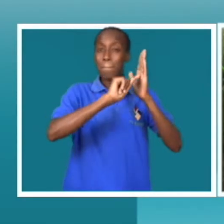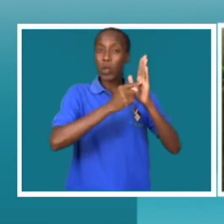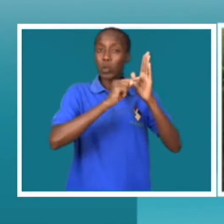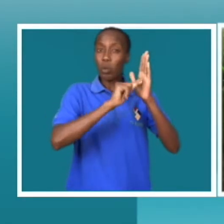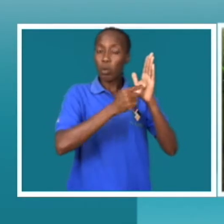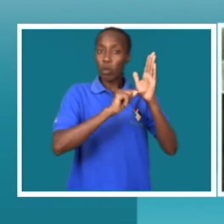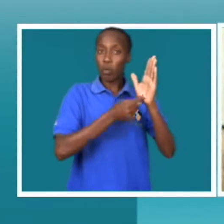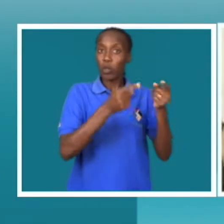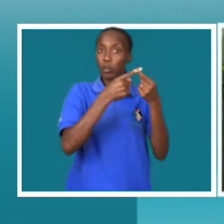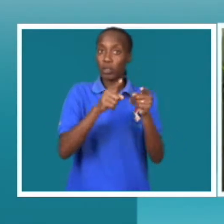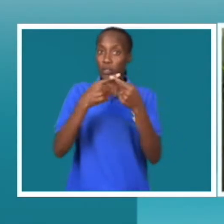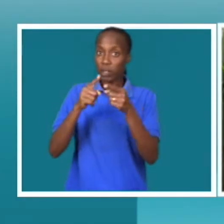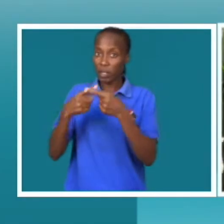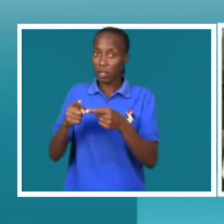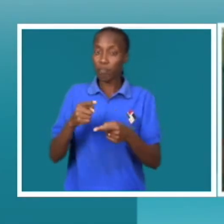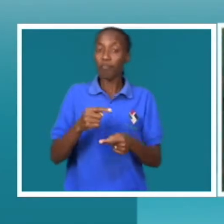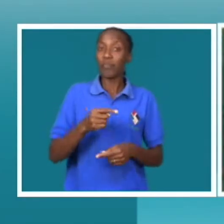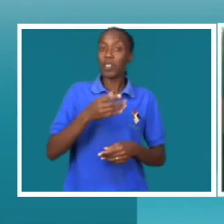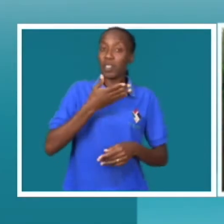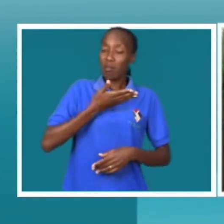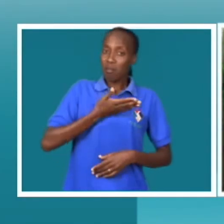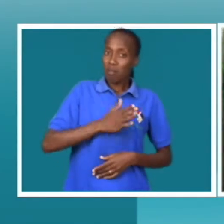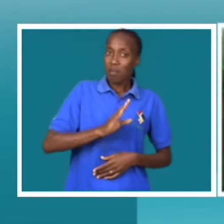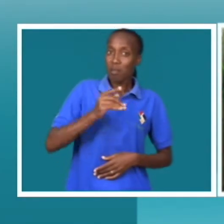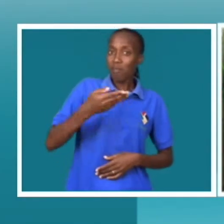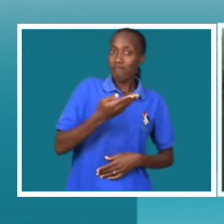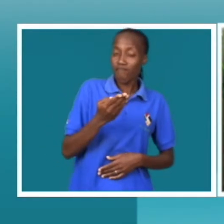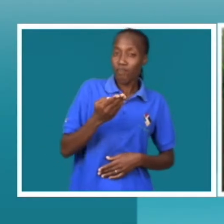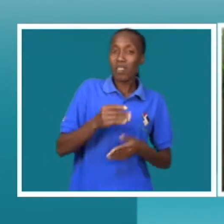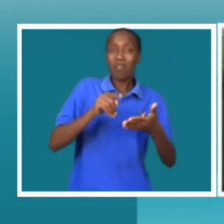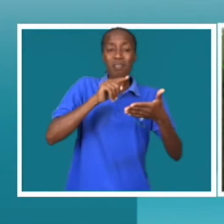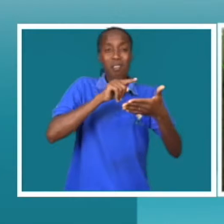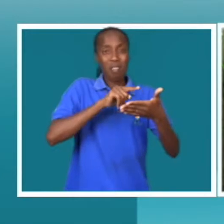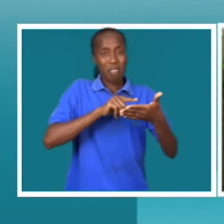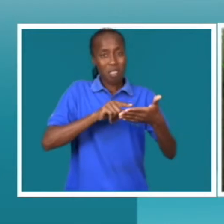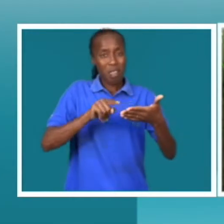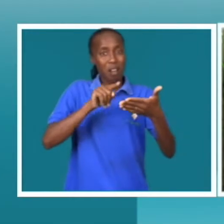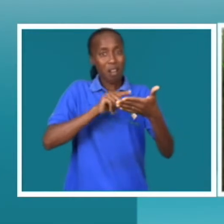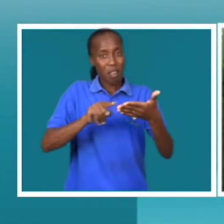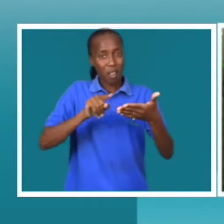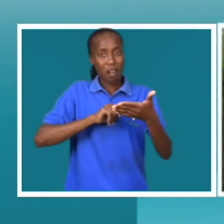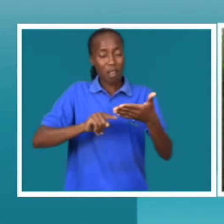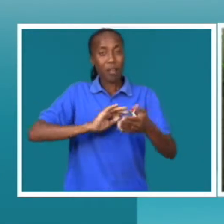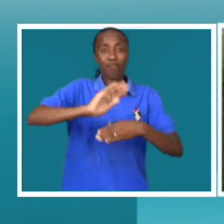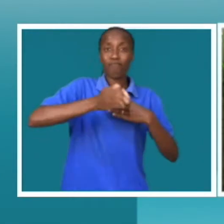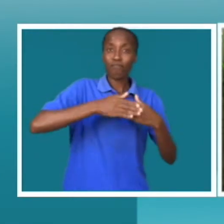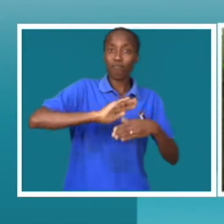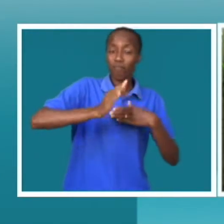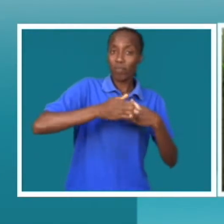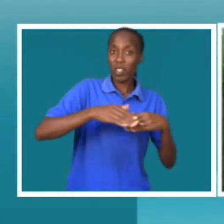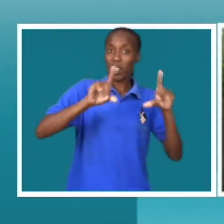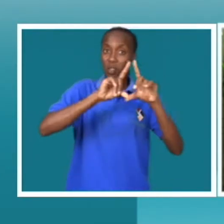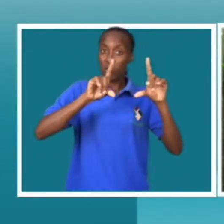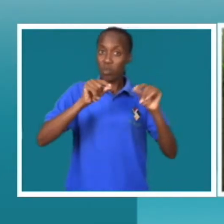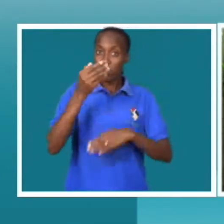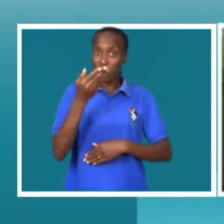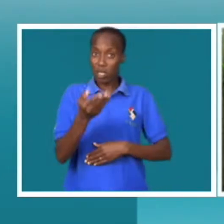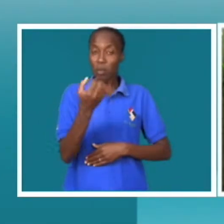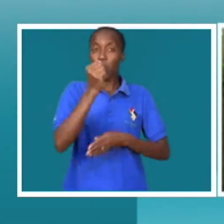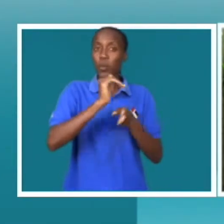tem vários aspectos. E para isso há necessidade de uma apropriação, de uma leitura integral, de interpretação,